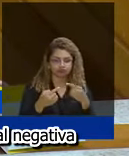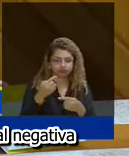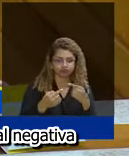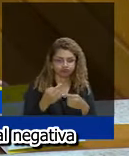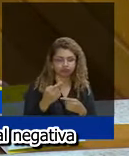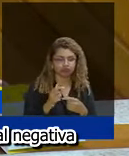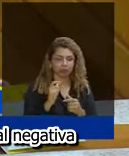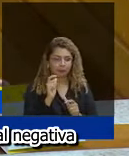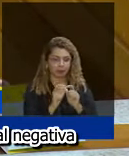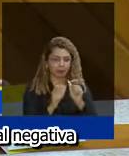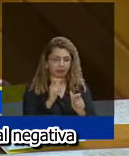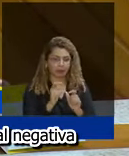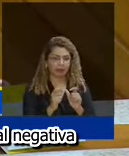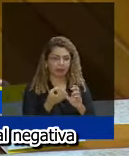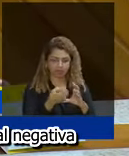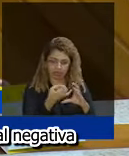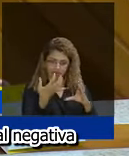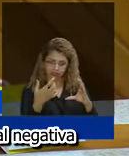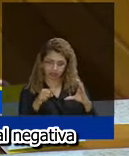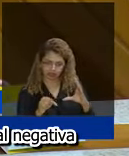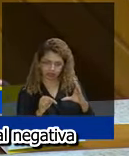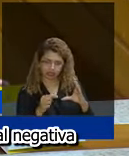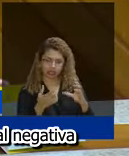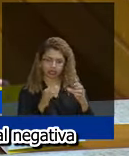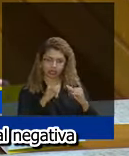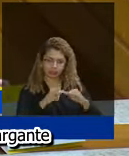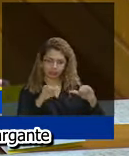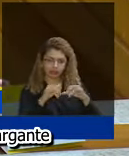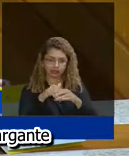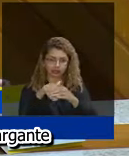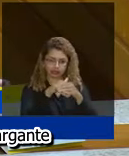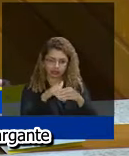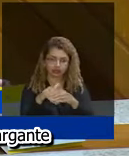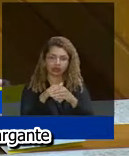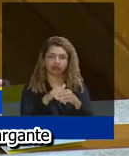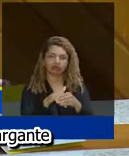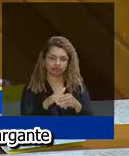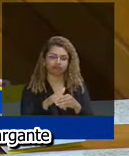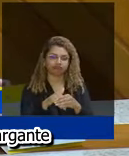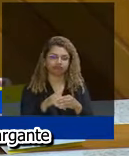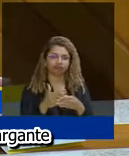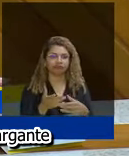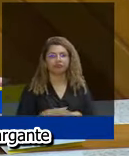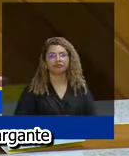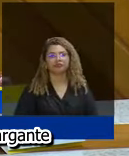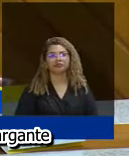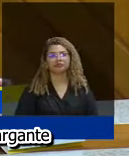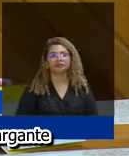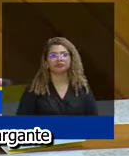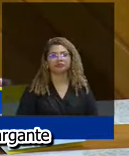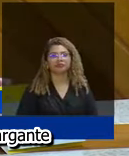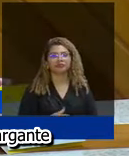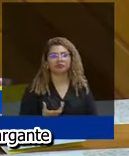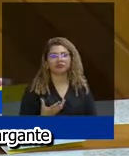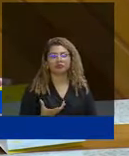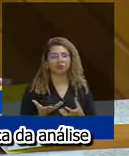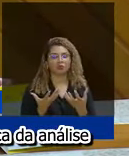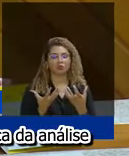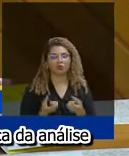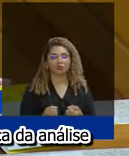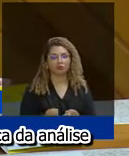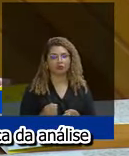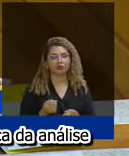ofensa à sua honra que configure a propaganda eleitoral negativa antecipada. Então, dessa feita, a razão não assiste ao embargante,